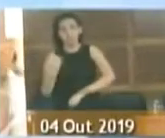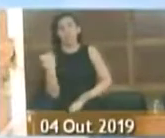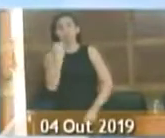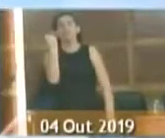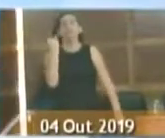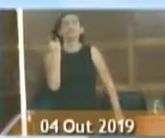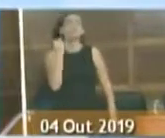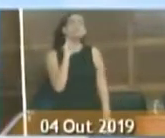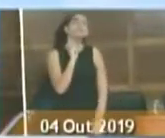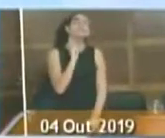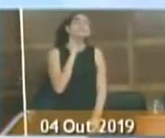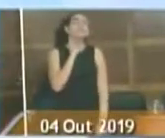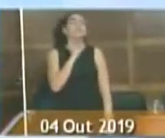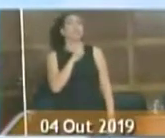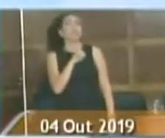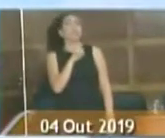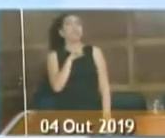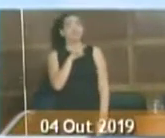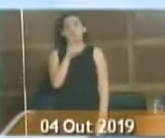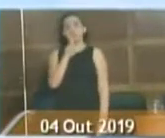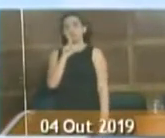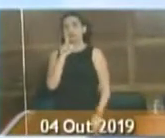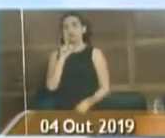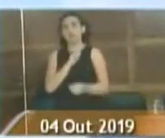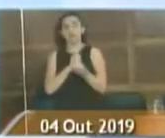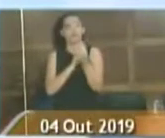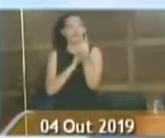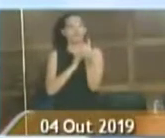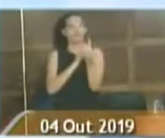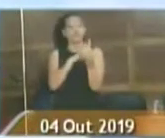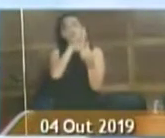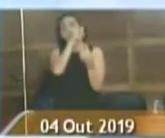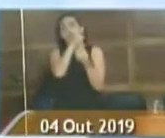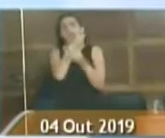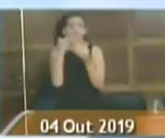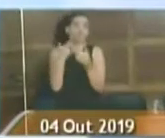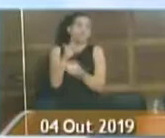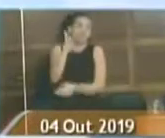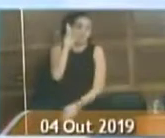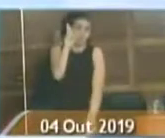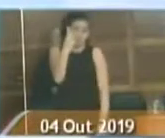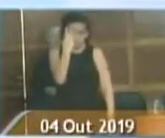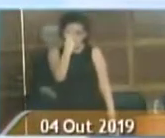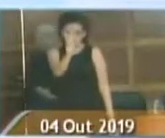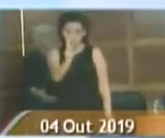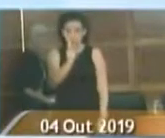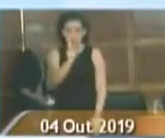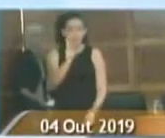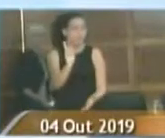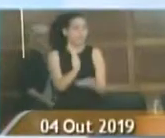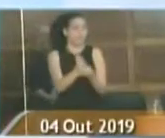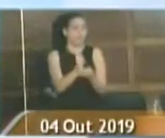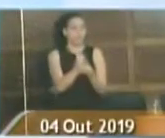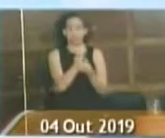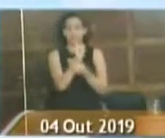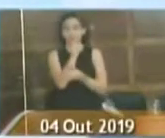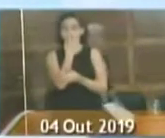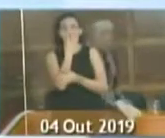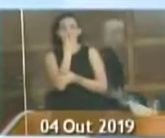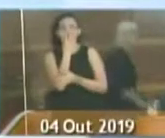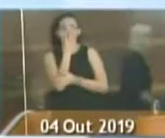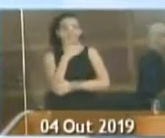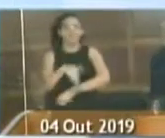é, se você tiver sempre algum animal na sua responsabilidade, mesmo que seja um cãozinho que está na rua, que